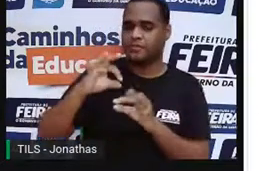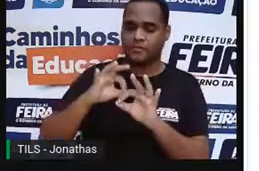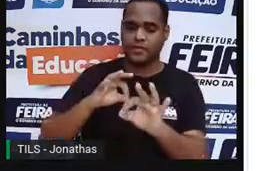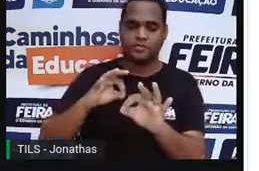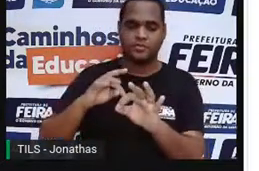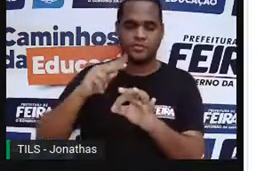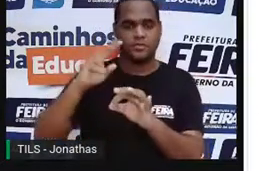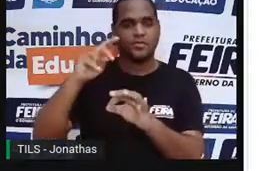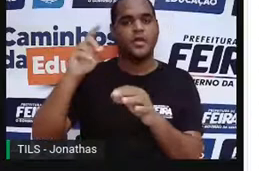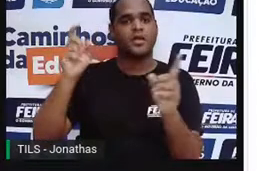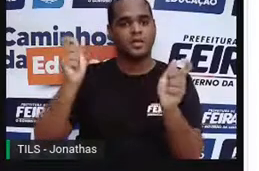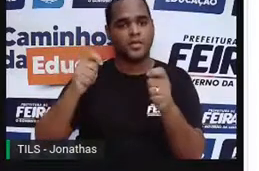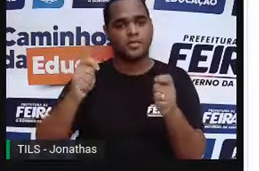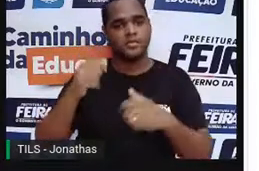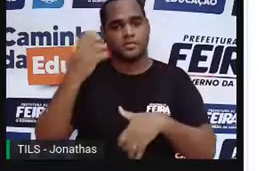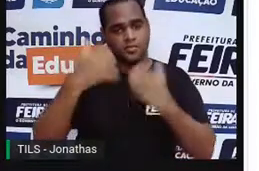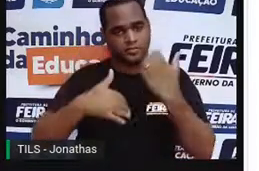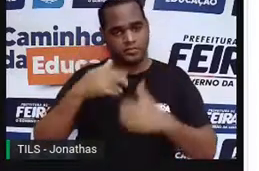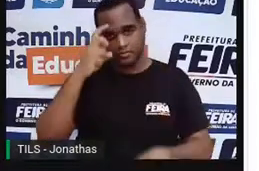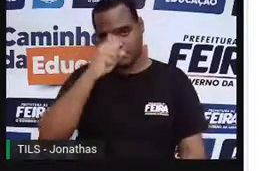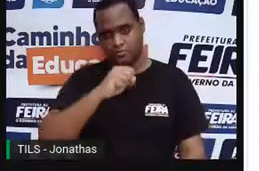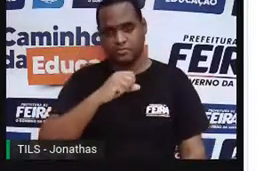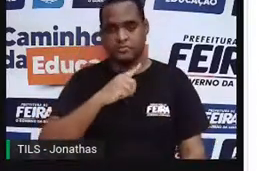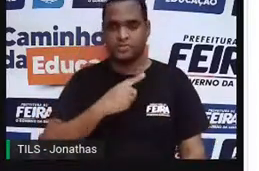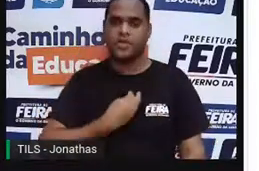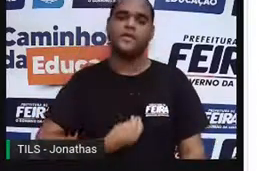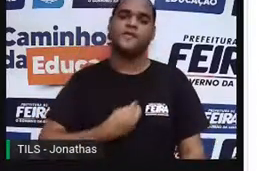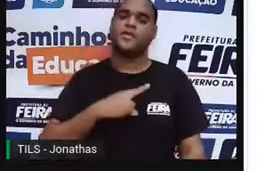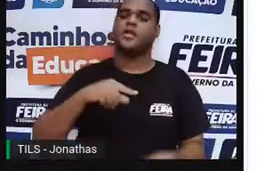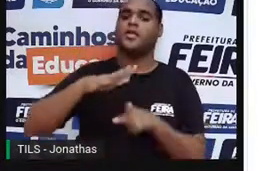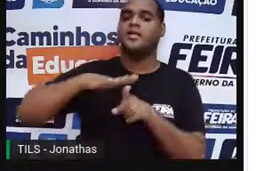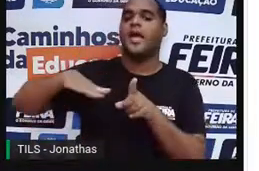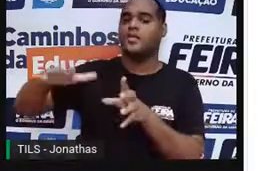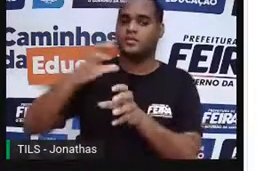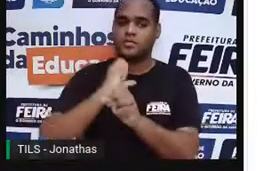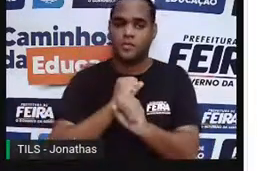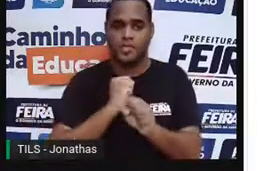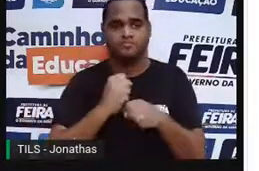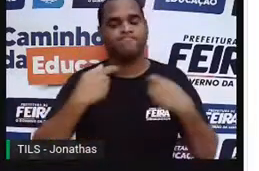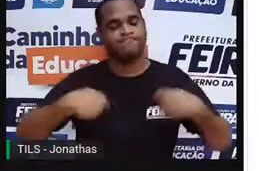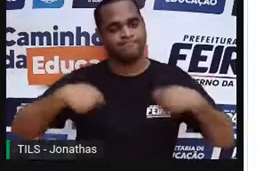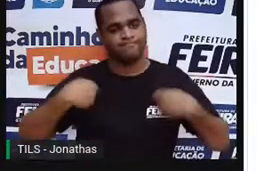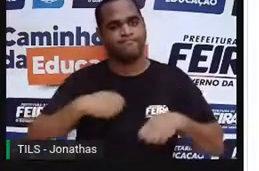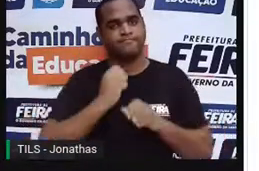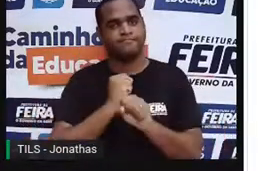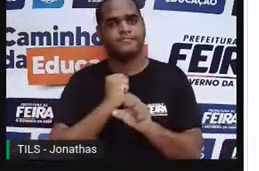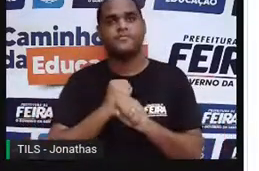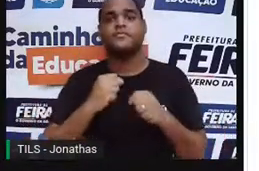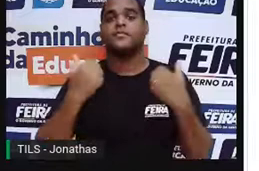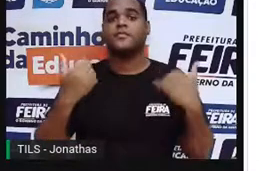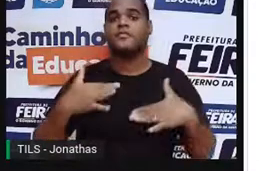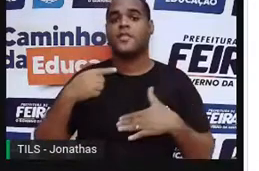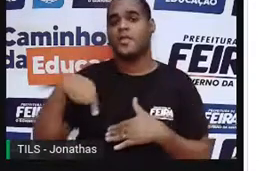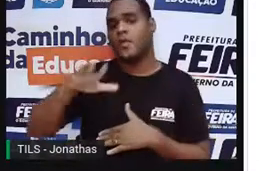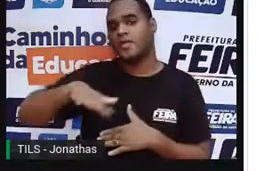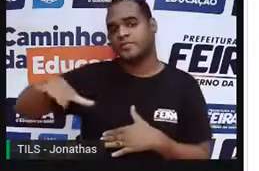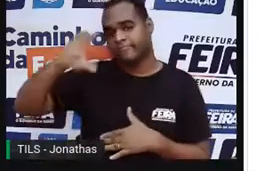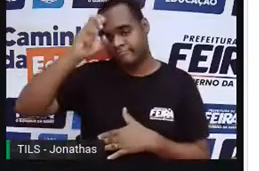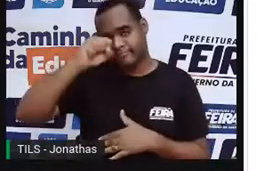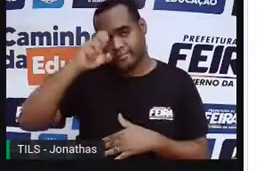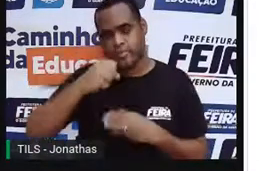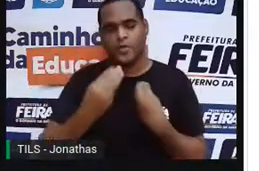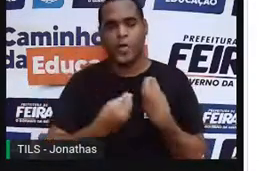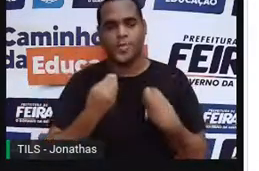total eu tenho para isso terreno eu tenho que calcular a área desse terreno como é que eu vou calcular a área desse